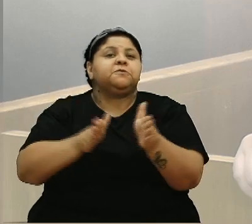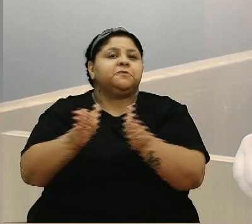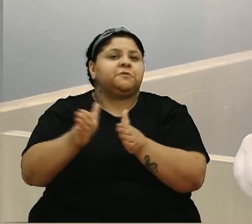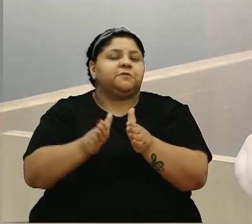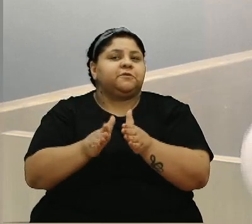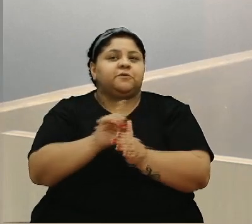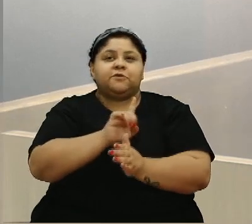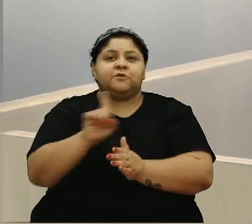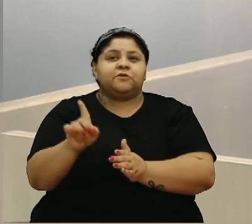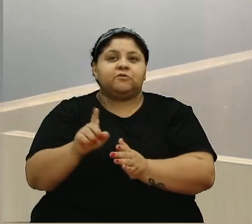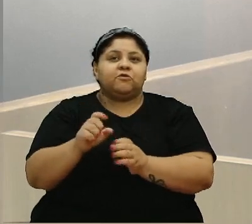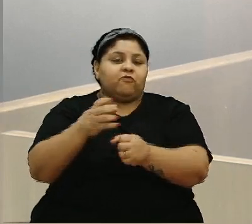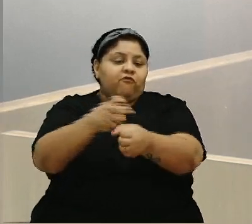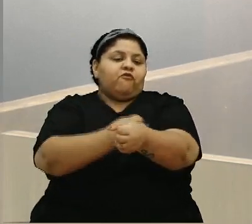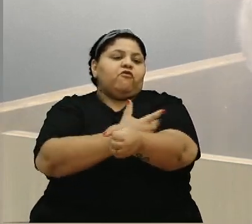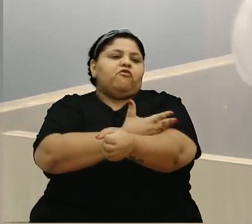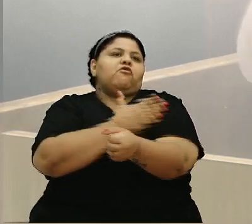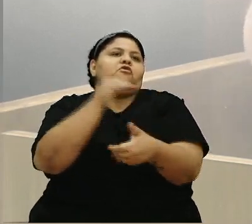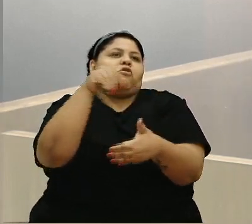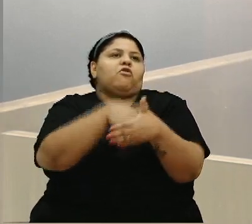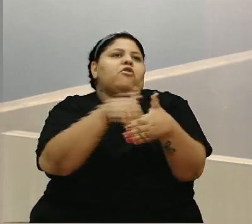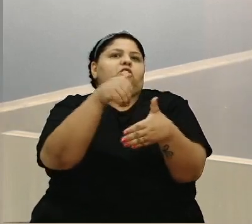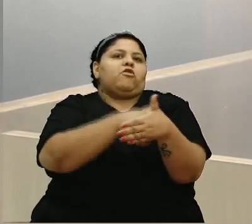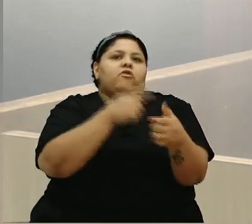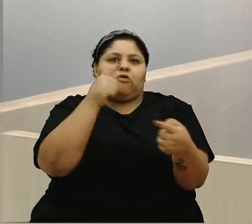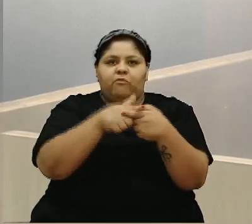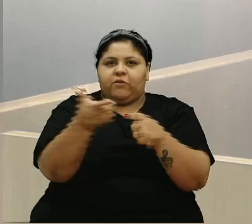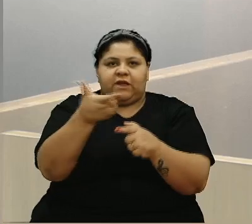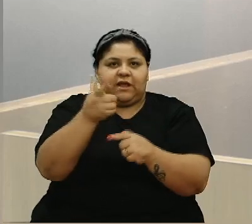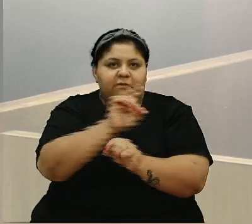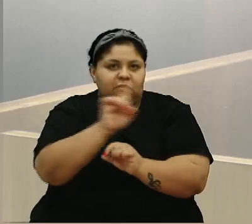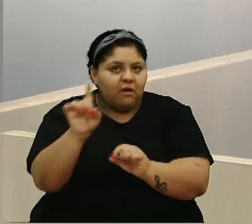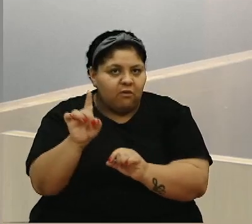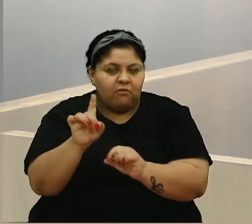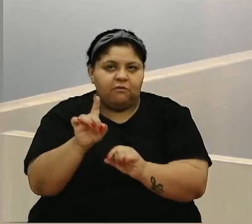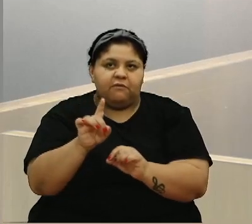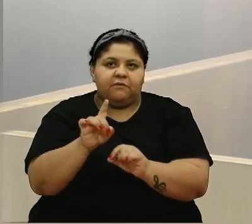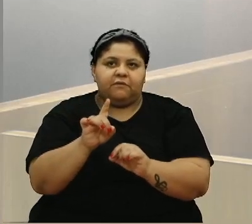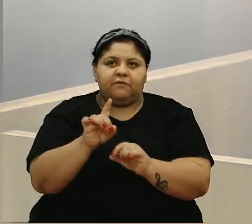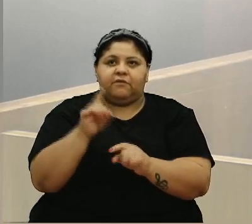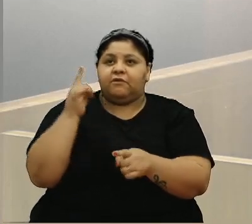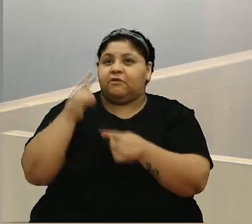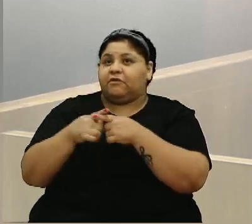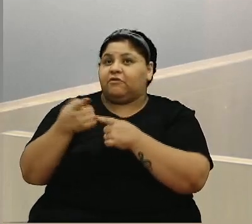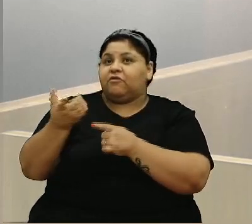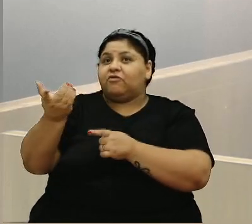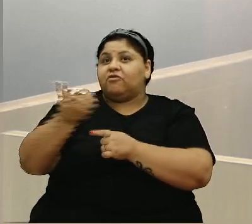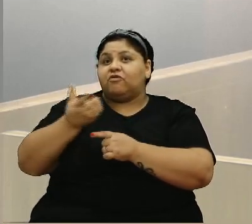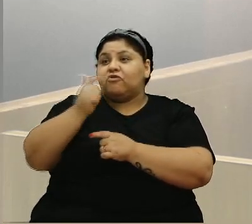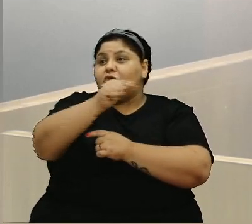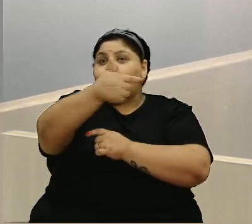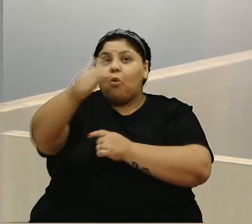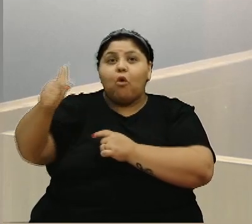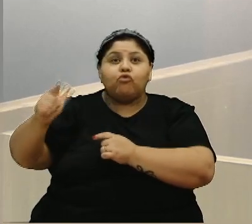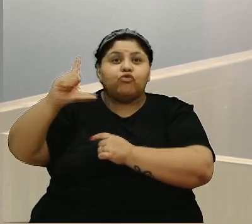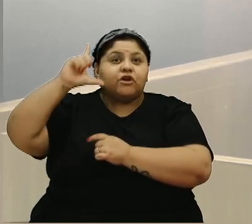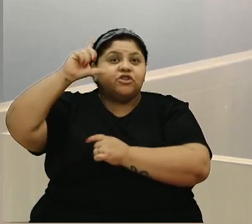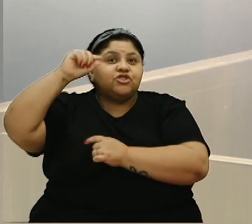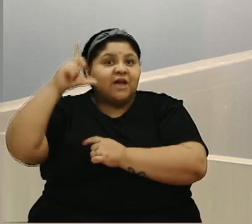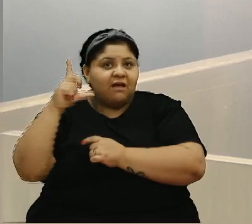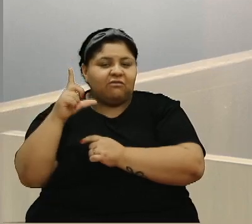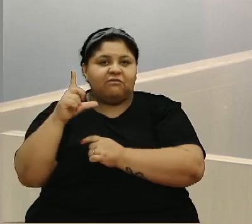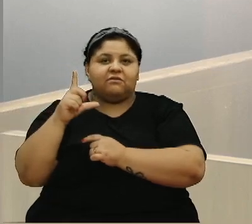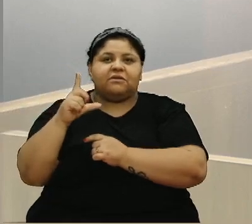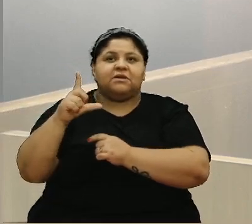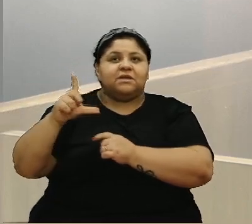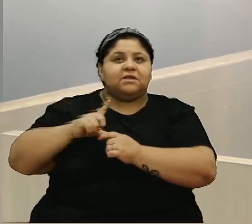Porque não foi uma emoção as pessoas, estamos votando porque nós queremos. Não, é porque nós não queremos o outro lado, mas o outro lado também fez